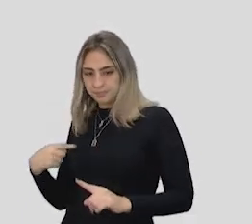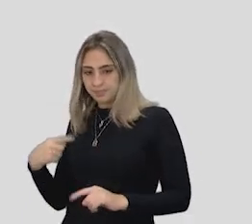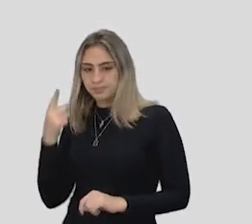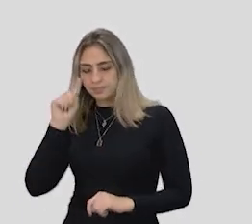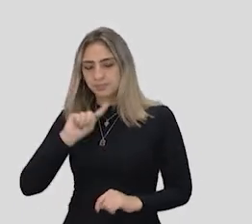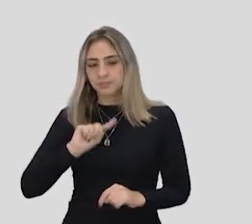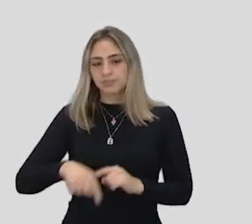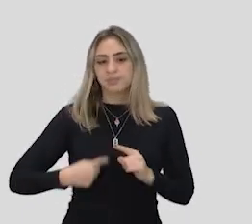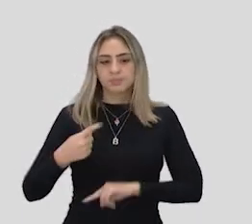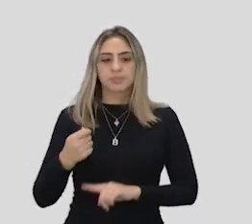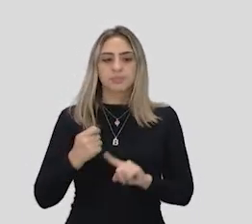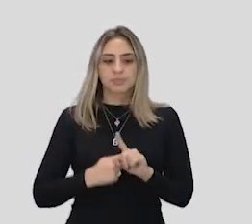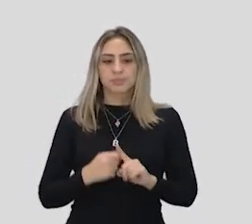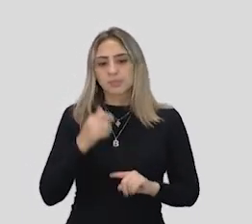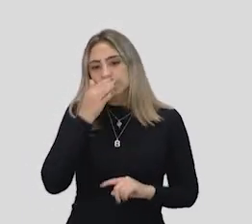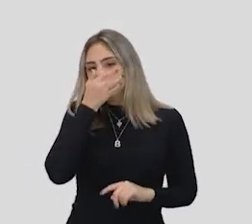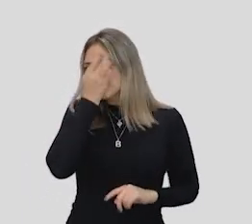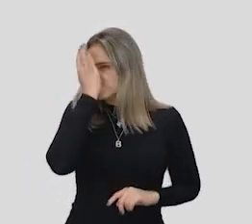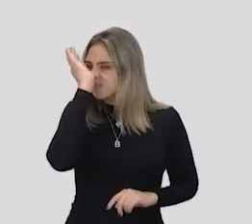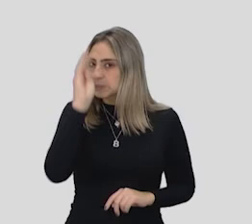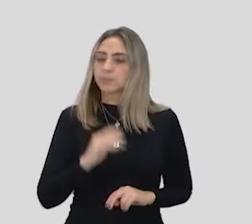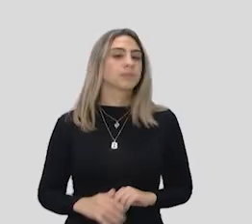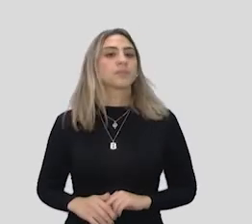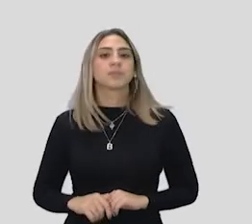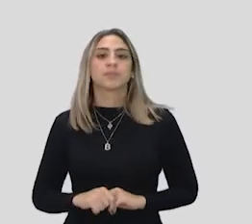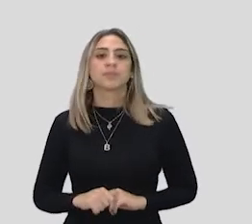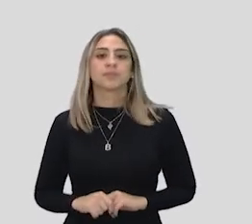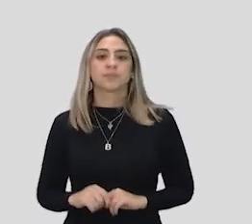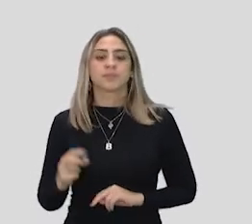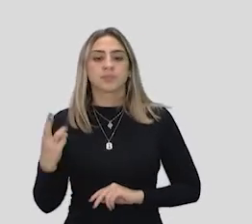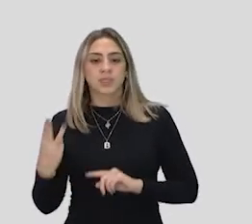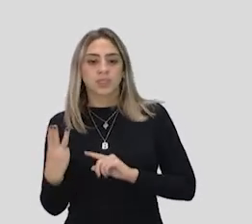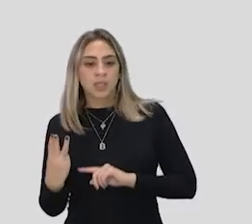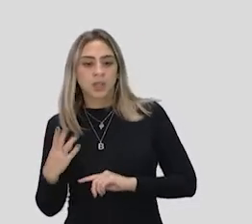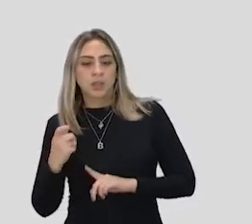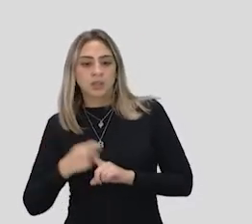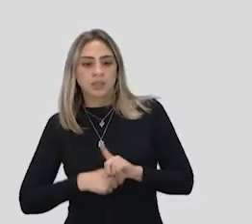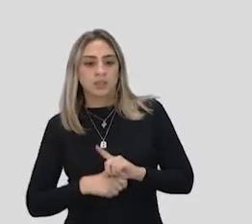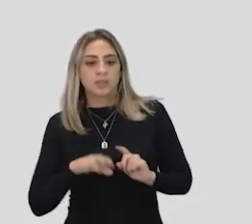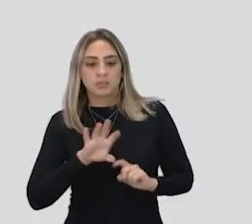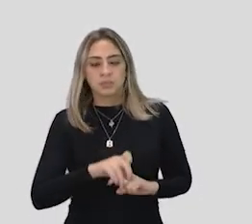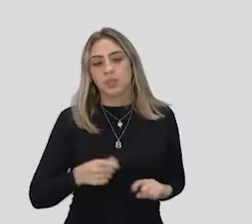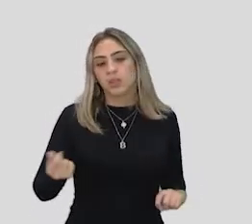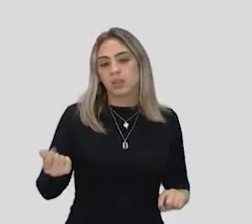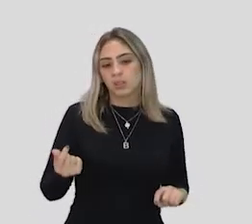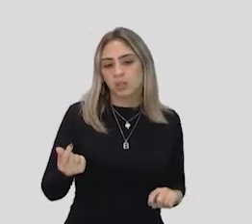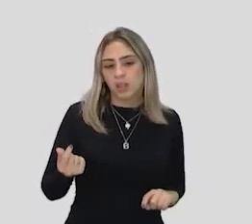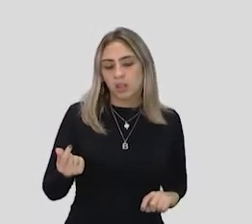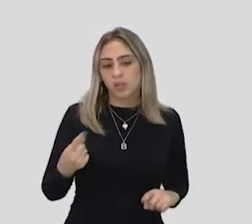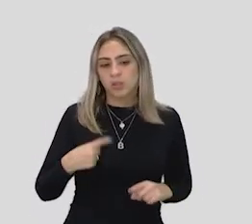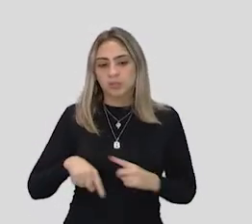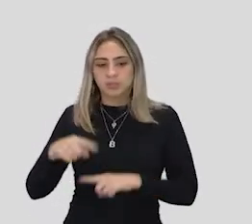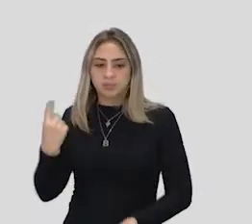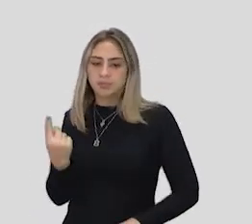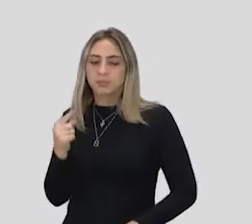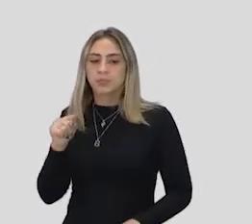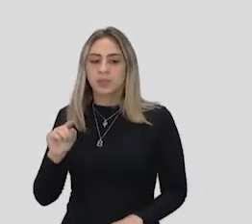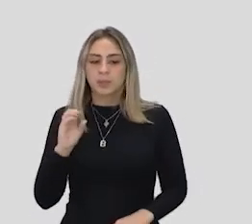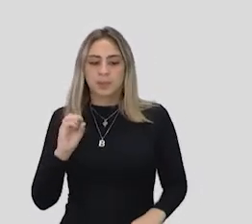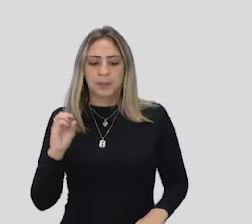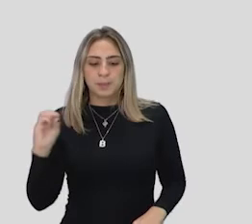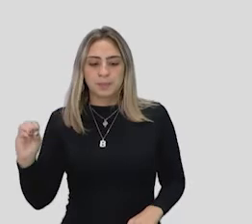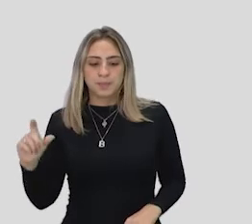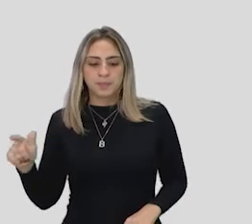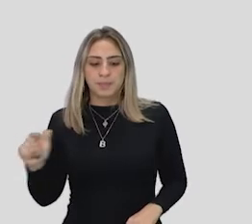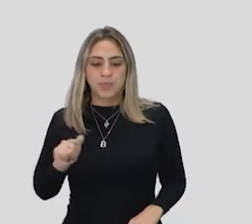é o próximo mês. No terceiro mês, eu vou fazer a mesma coisa. Eu vou pegar o valor anterior, que é 1.000,